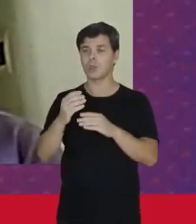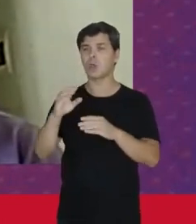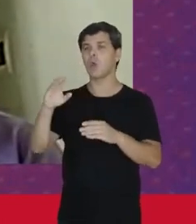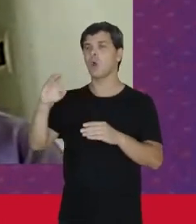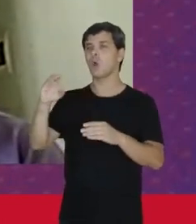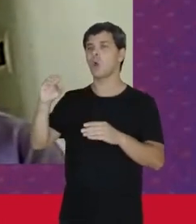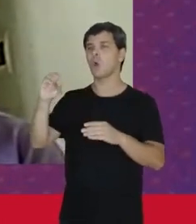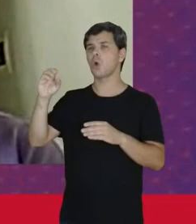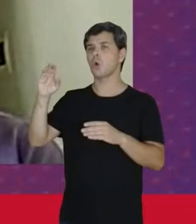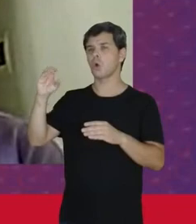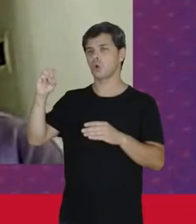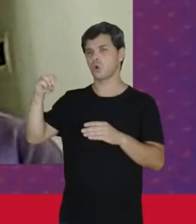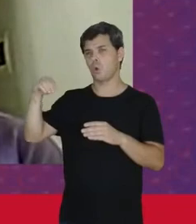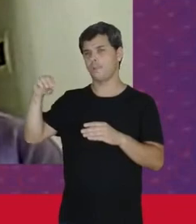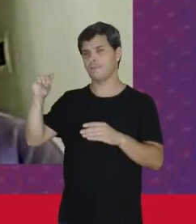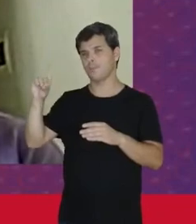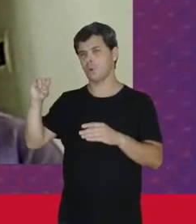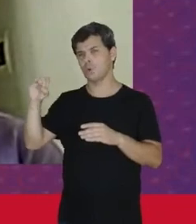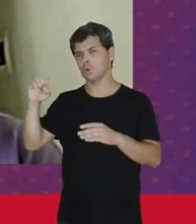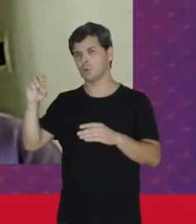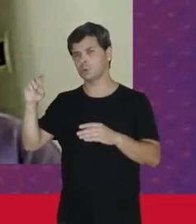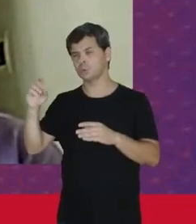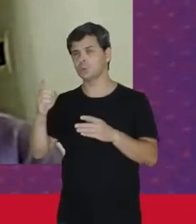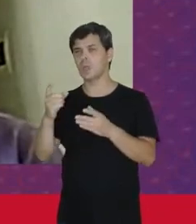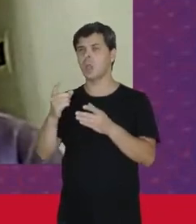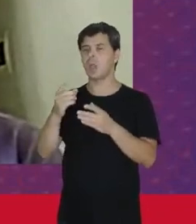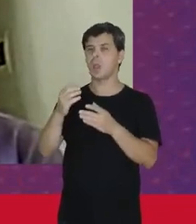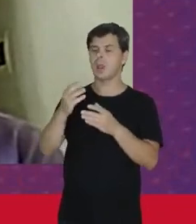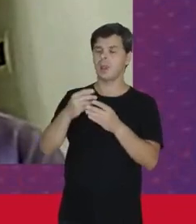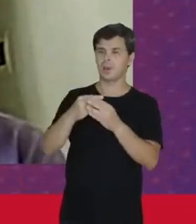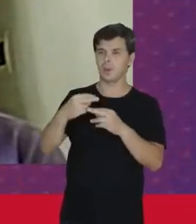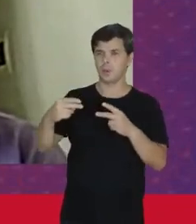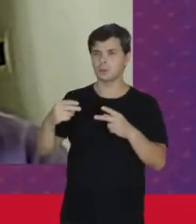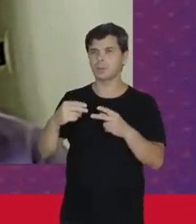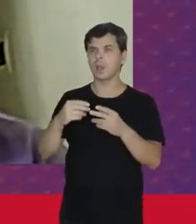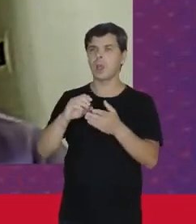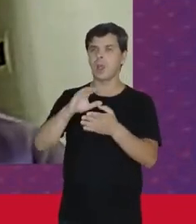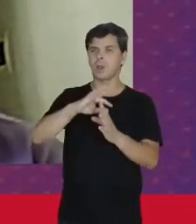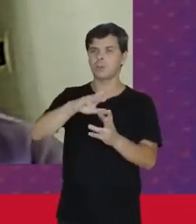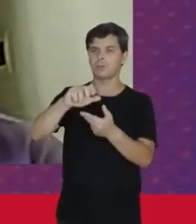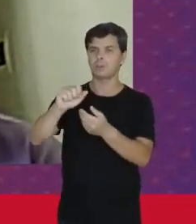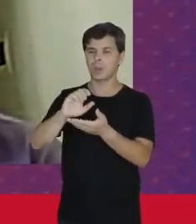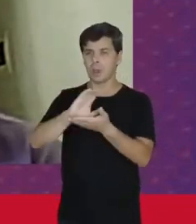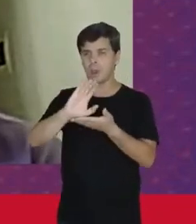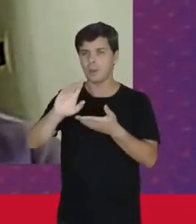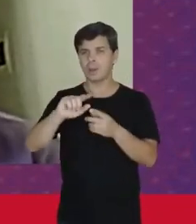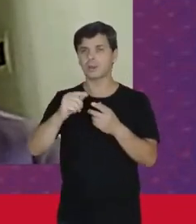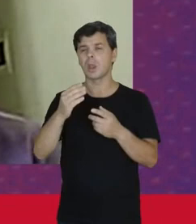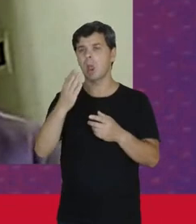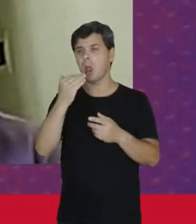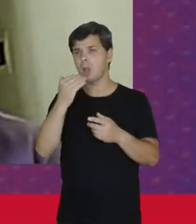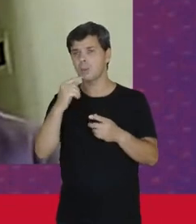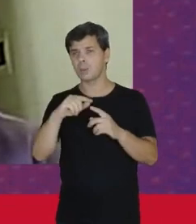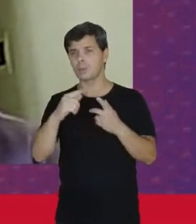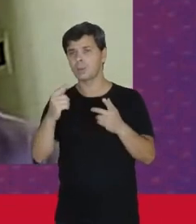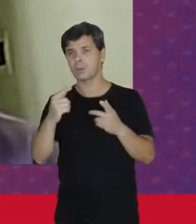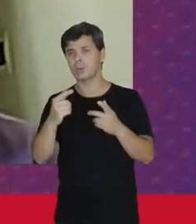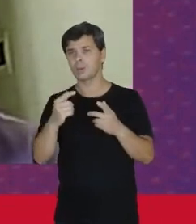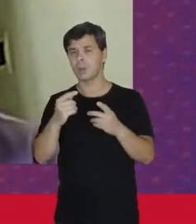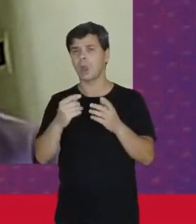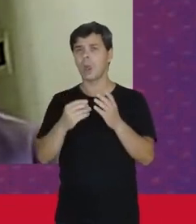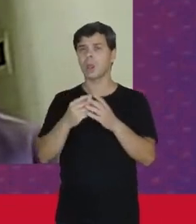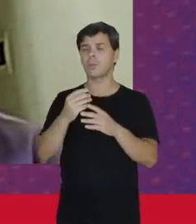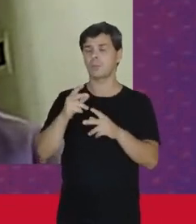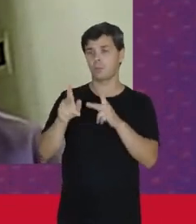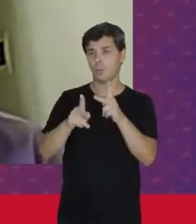commodities, mercadorias para exportação, para geração de lucro e não a produção de alimentos, que geram alimento